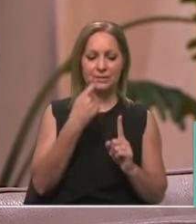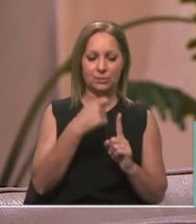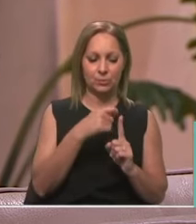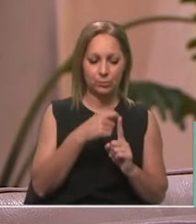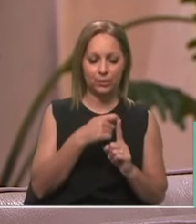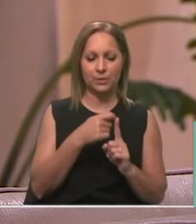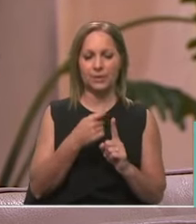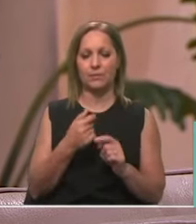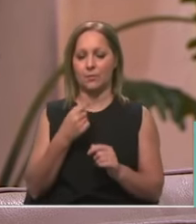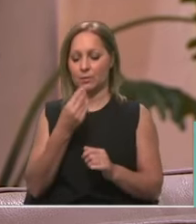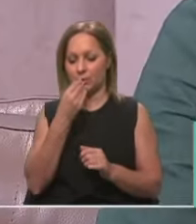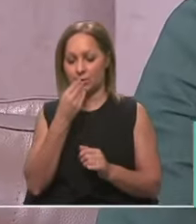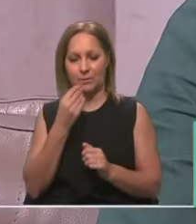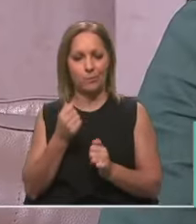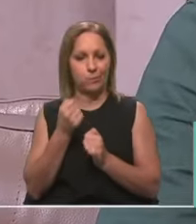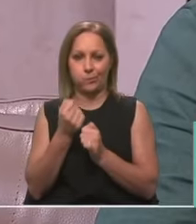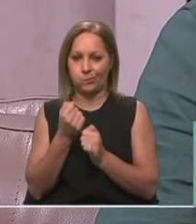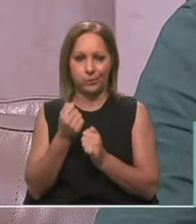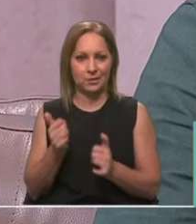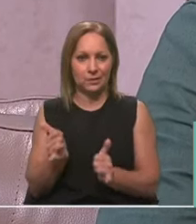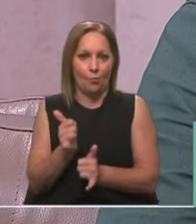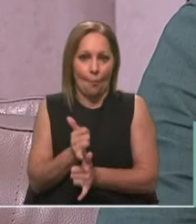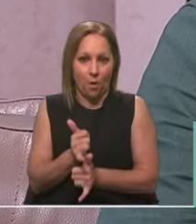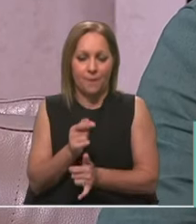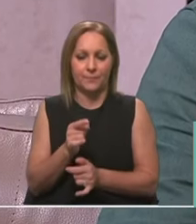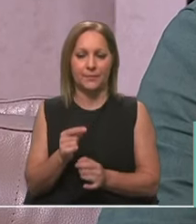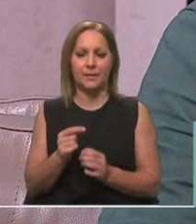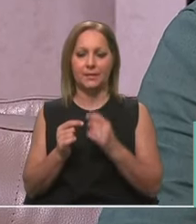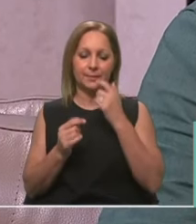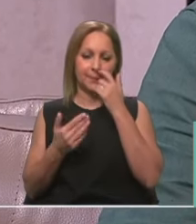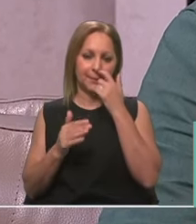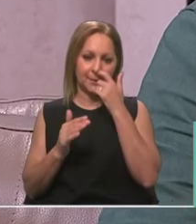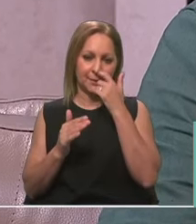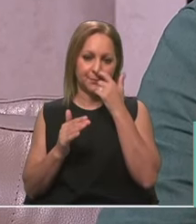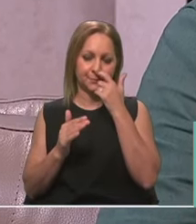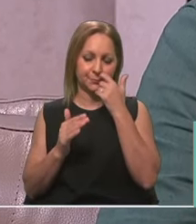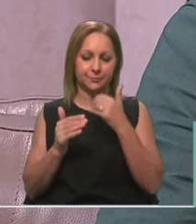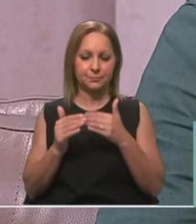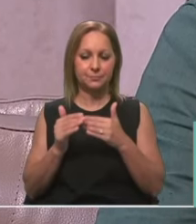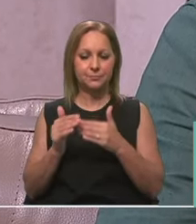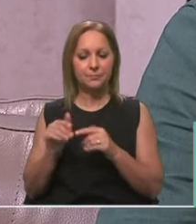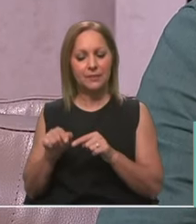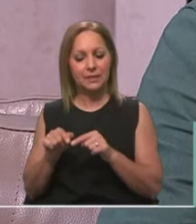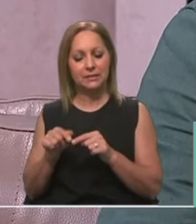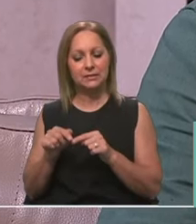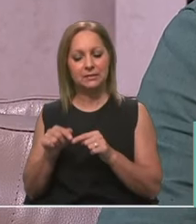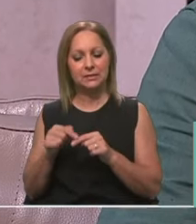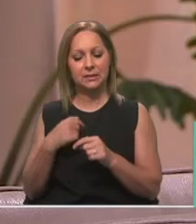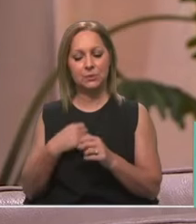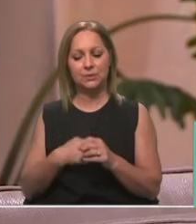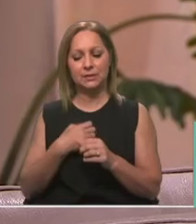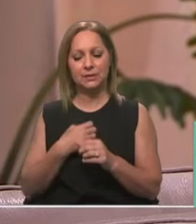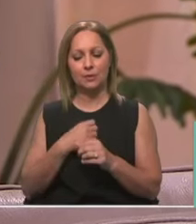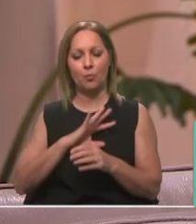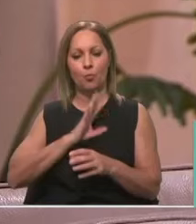nós, claro que vamos falar aqui durante a nossa conversa, mas tudo isso já começa numa sensação de eu não pertenço a este